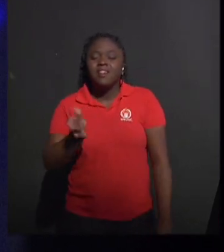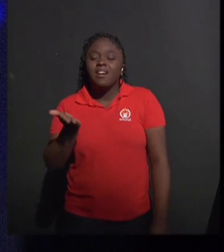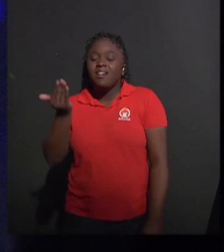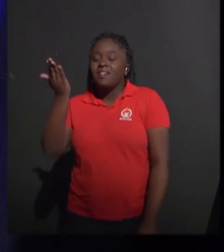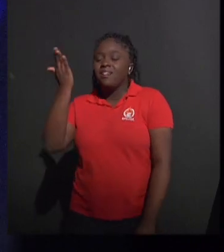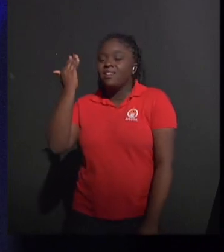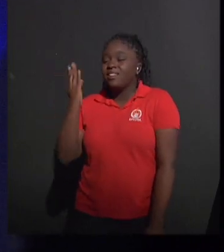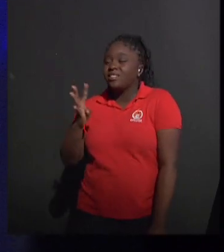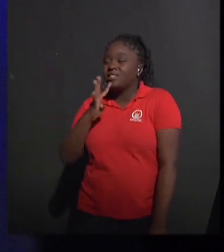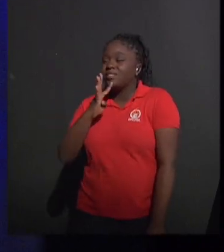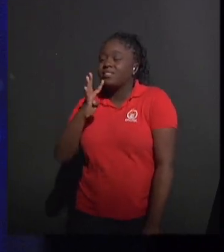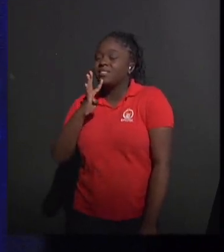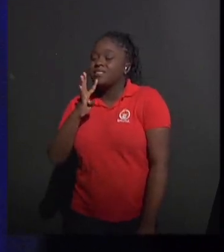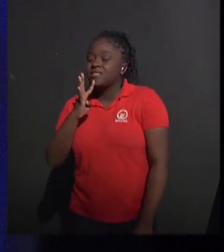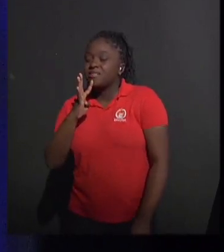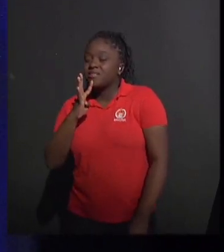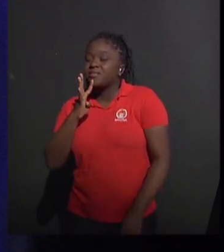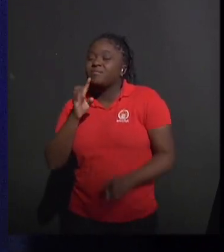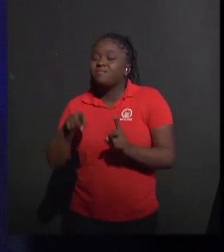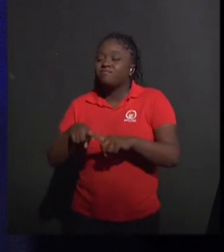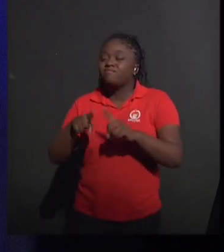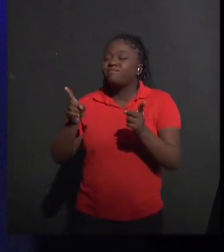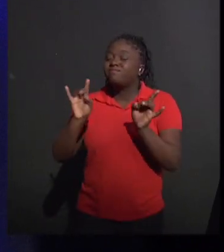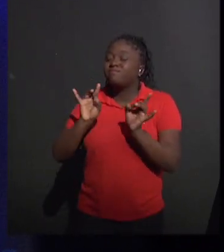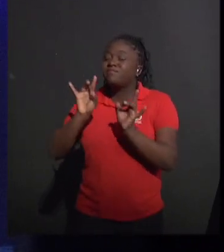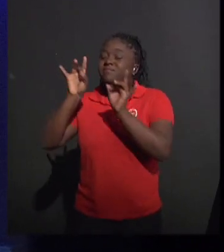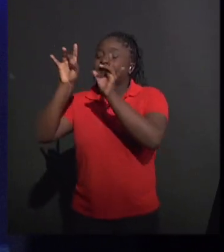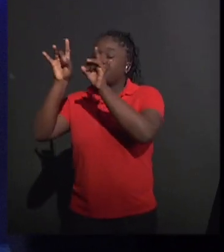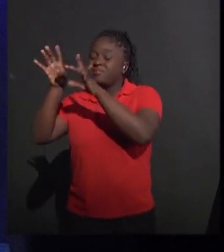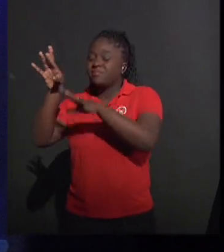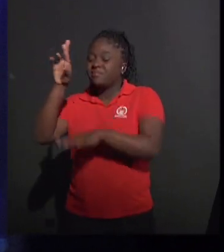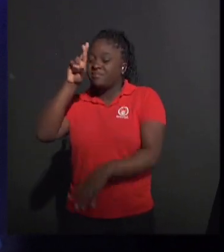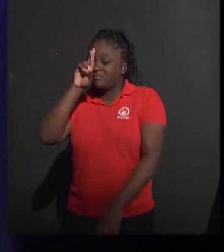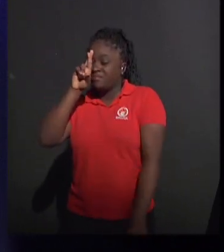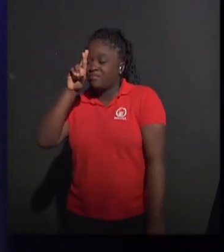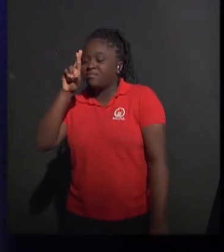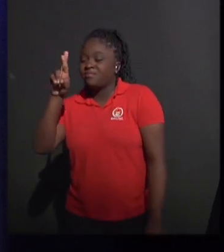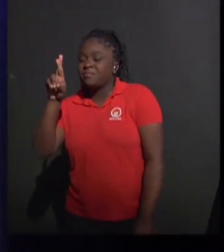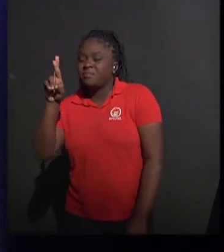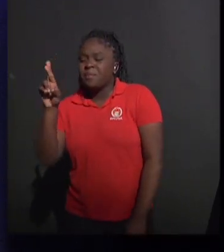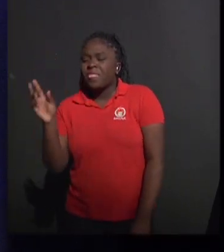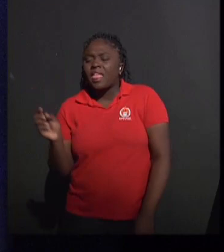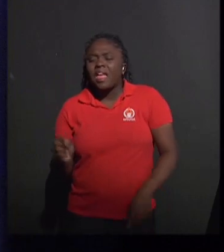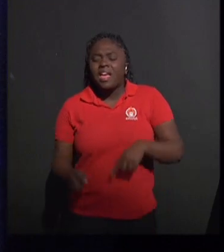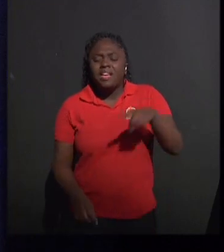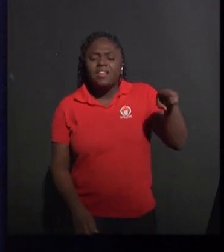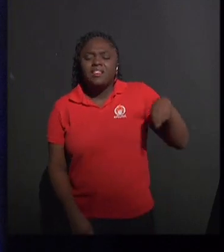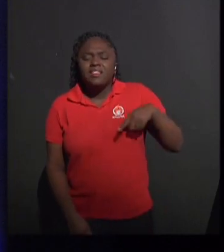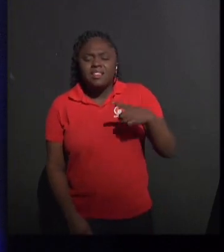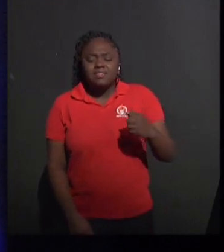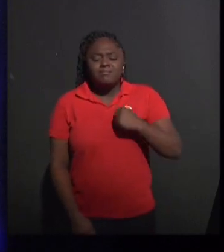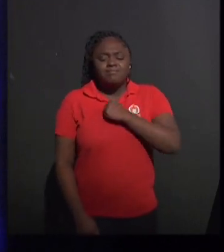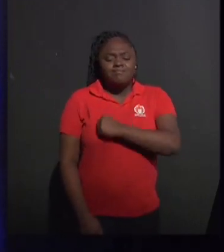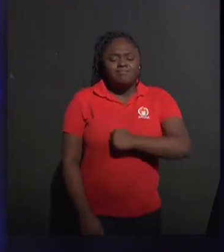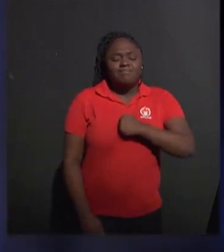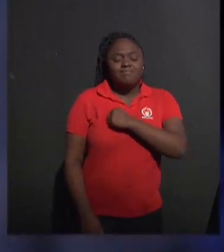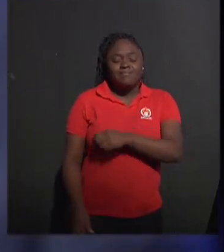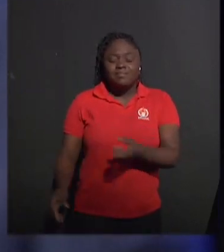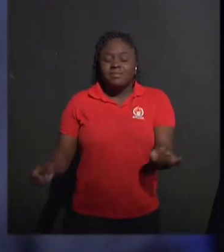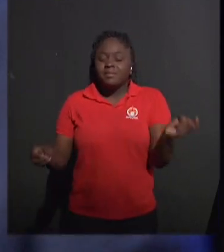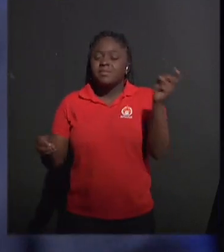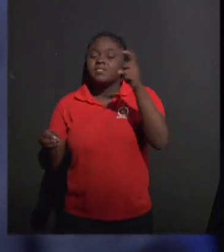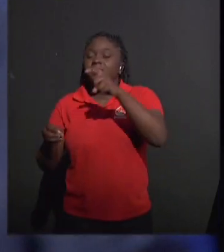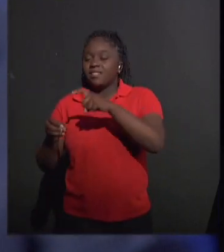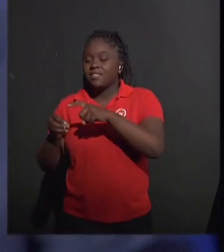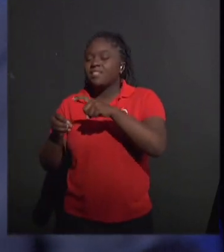no meio do caminho abandonaram o Senhor. Dá-lhes a saudade da casa do Pai.